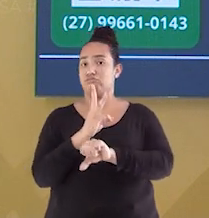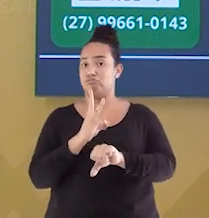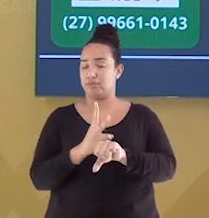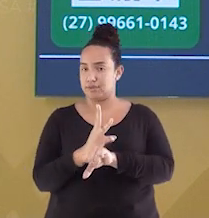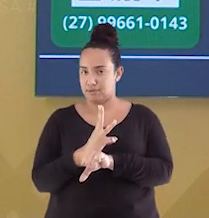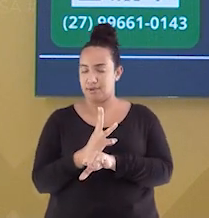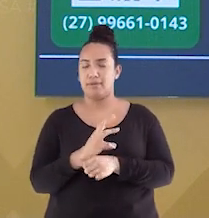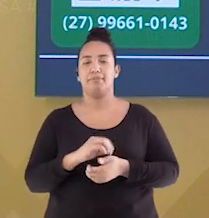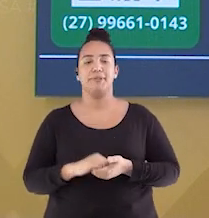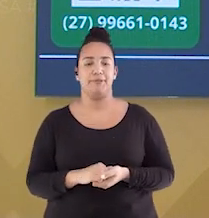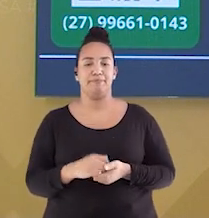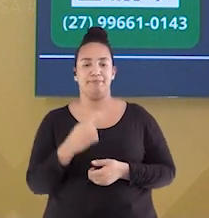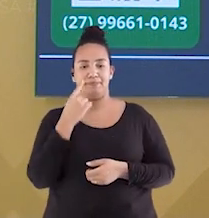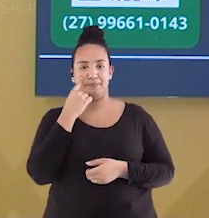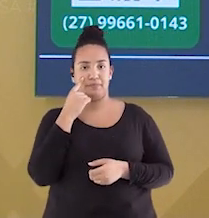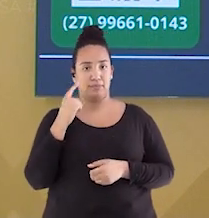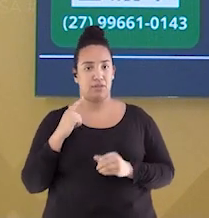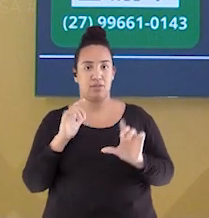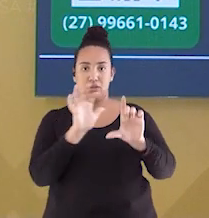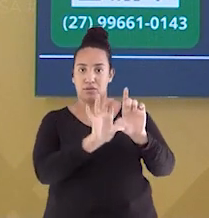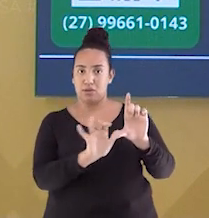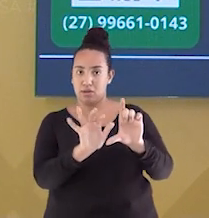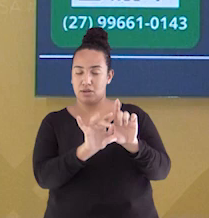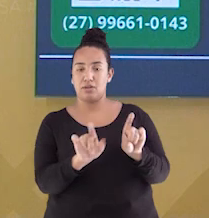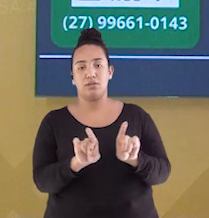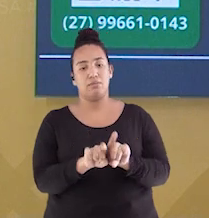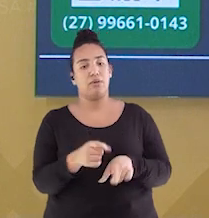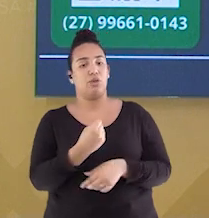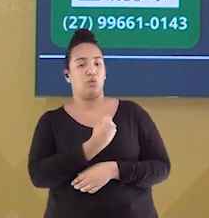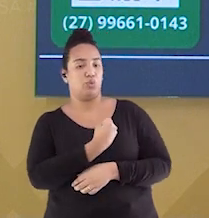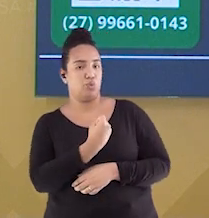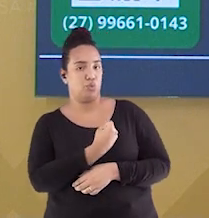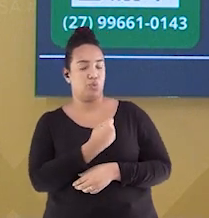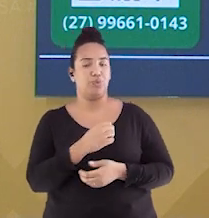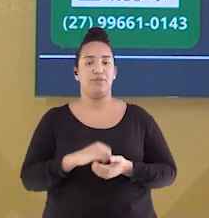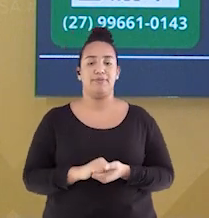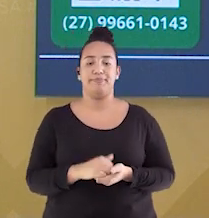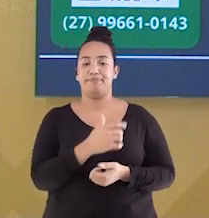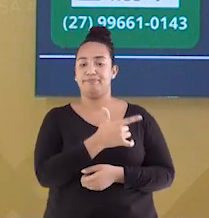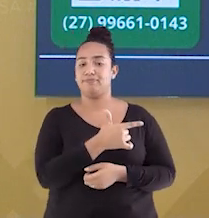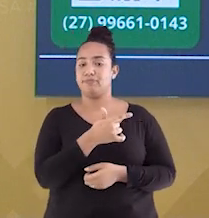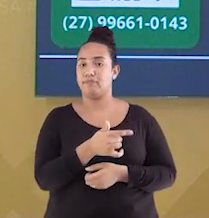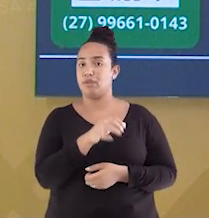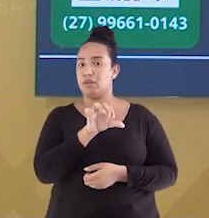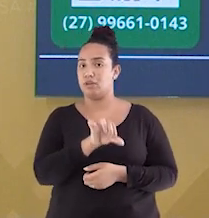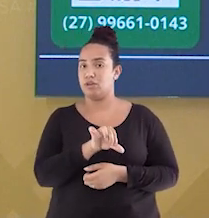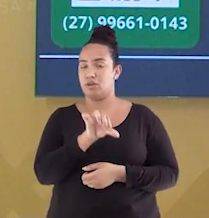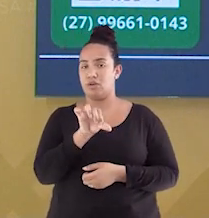WhatsApp. Olha ali, ó, tem o QR Code ali e tem o número ali também. Ó. É o